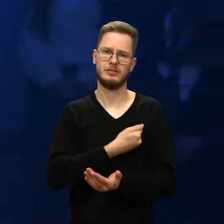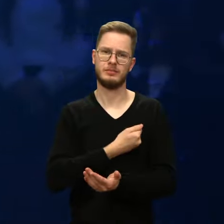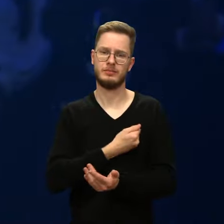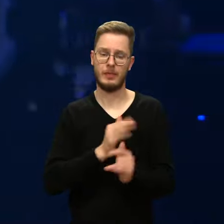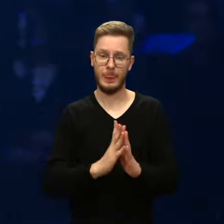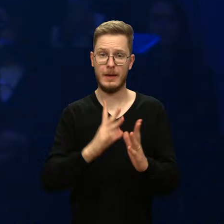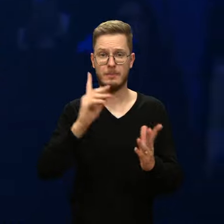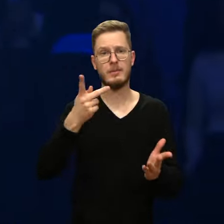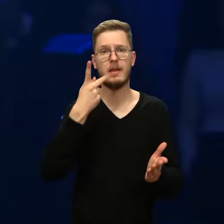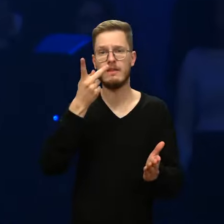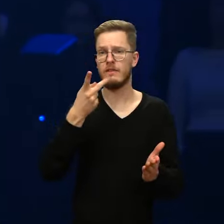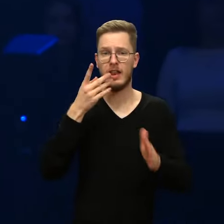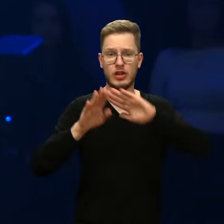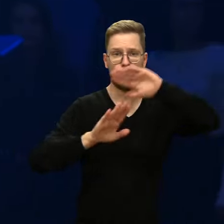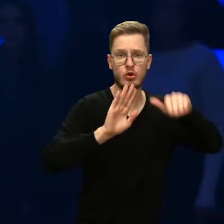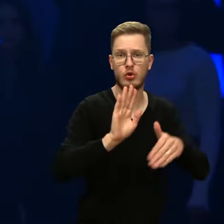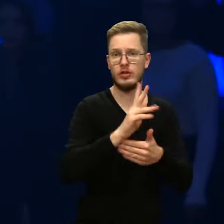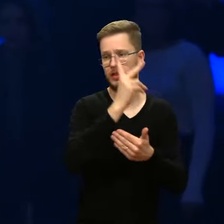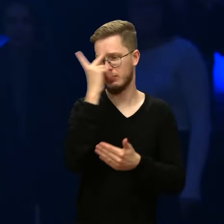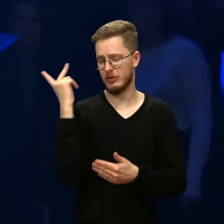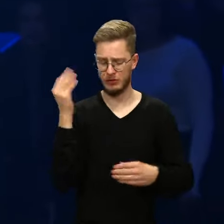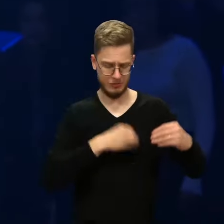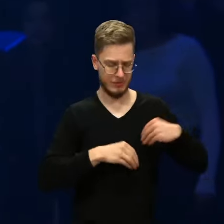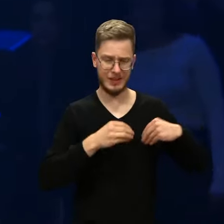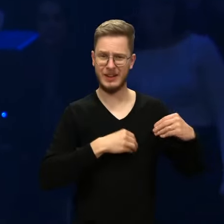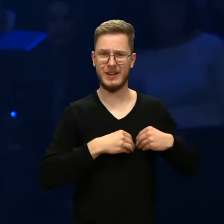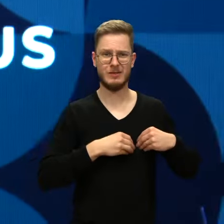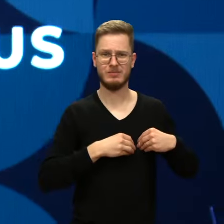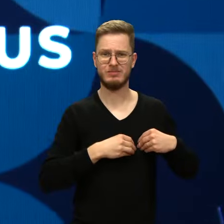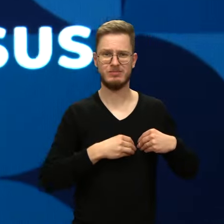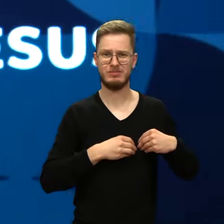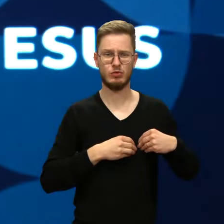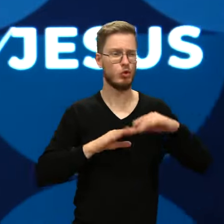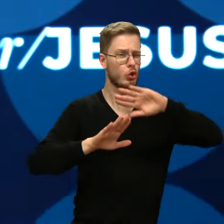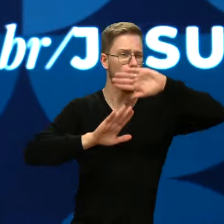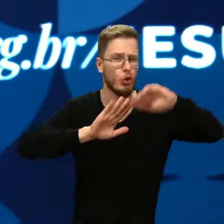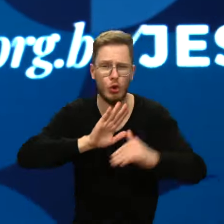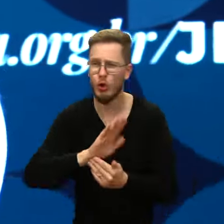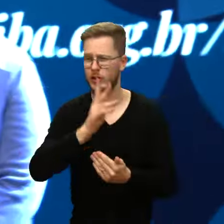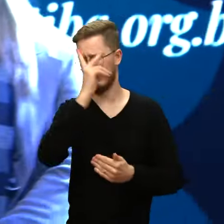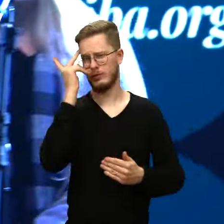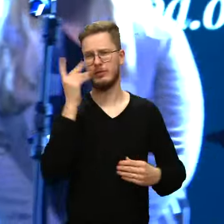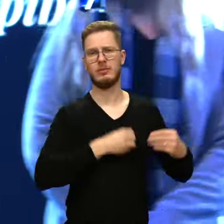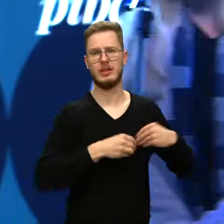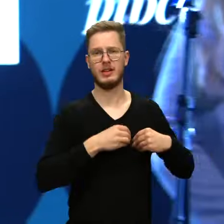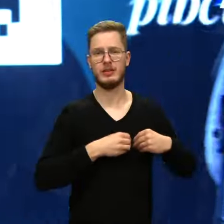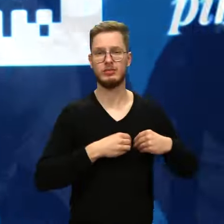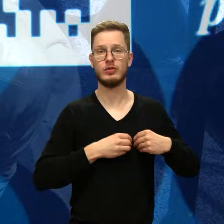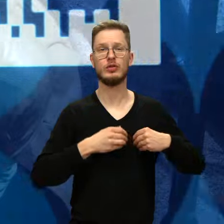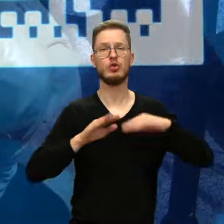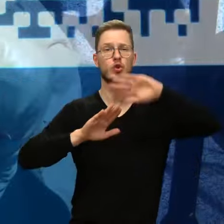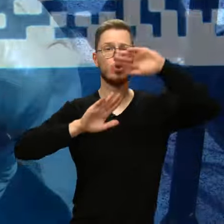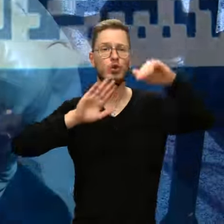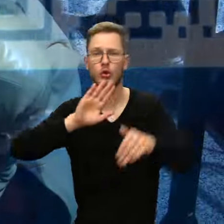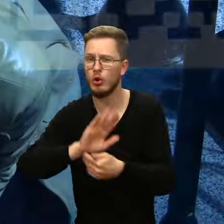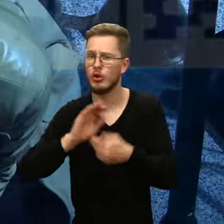fala que todos pecaram, sem exceção, todos pecaram, e todos precisam da graça de